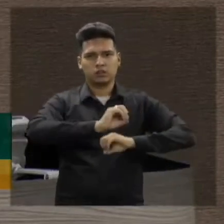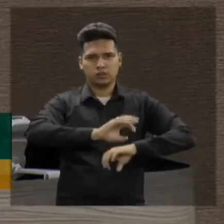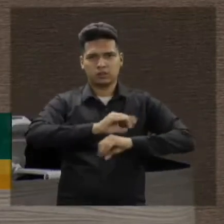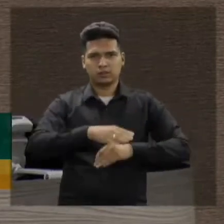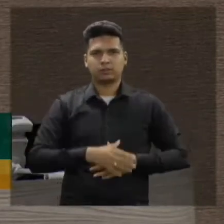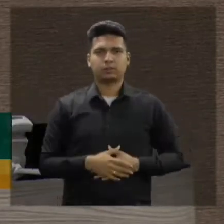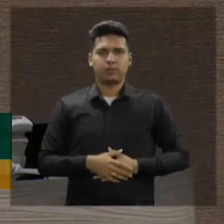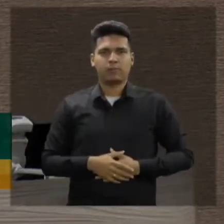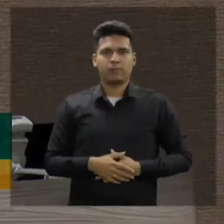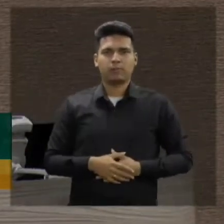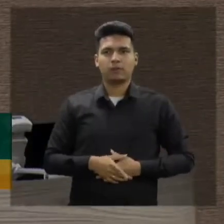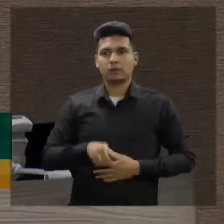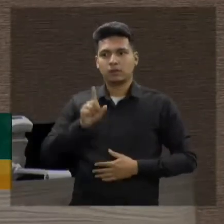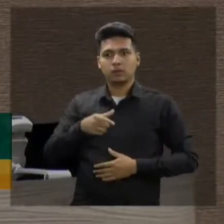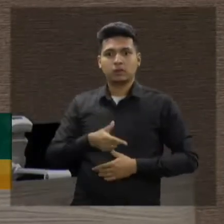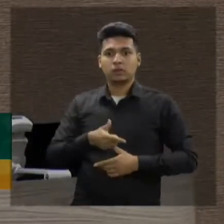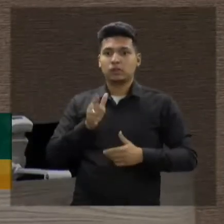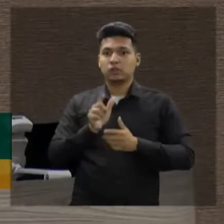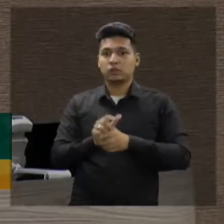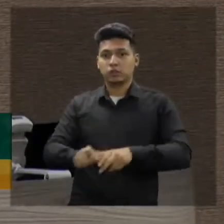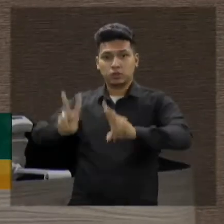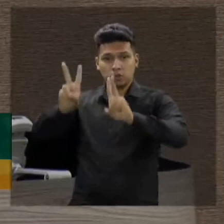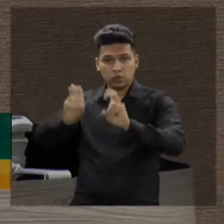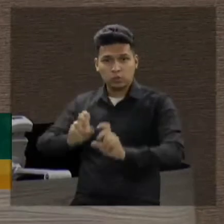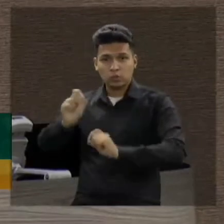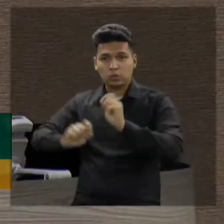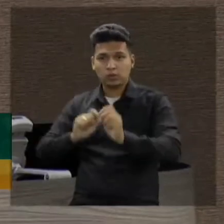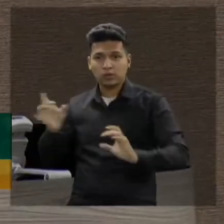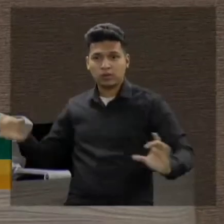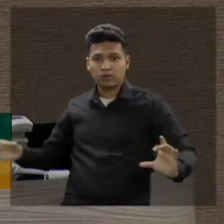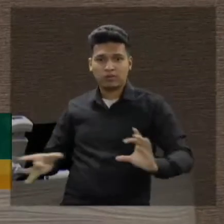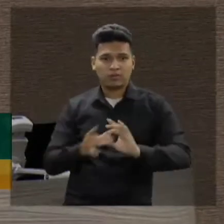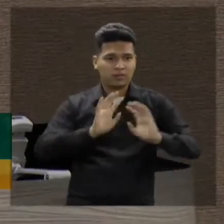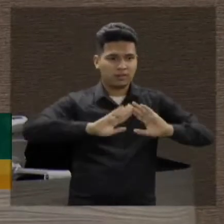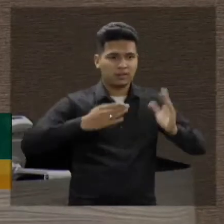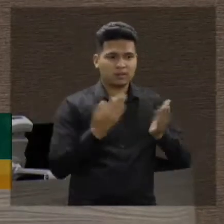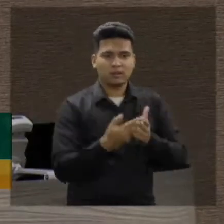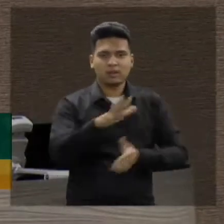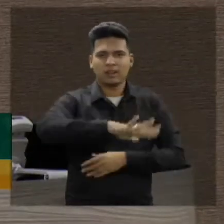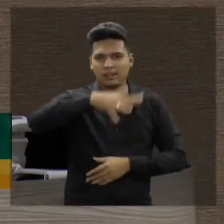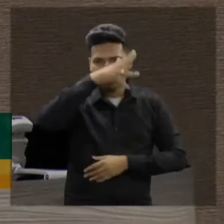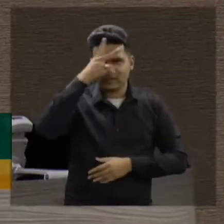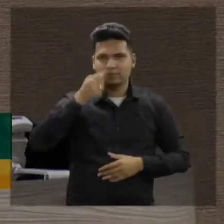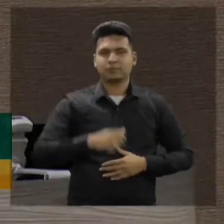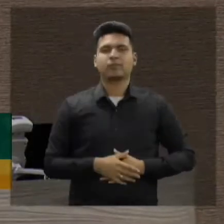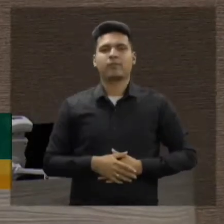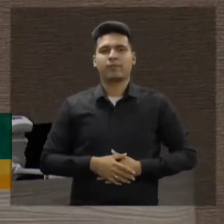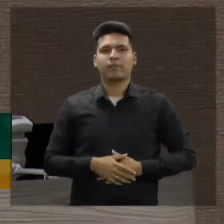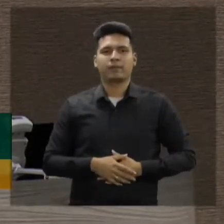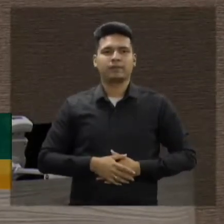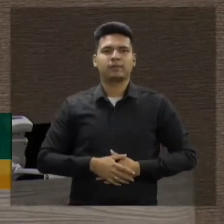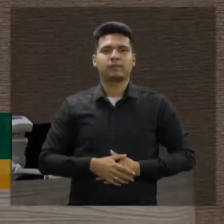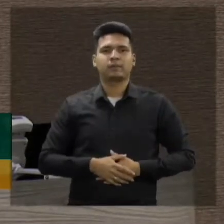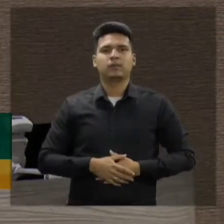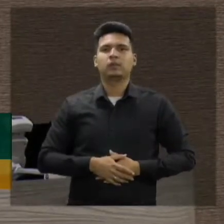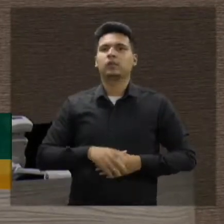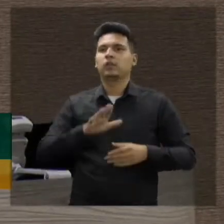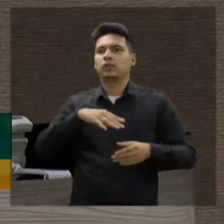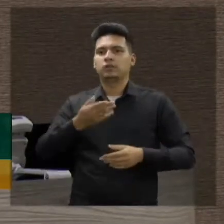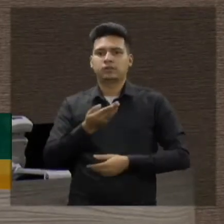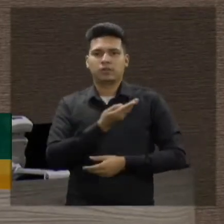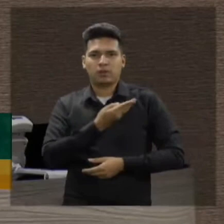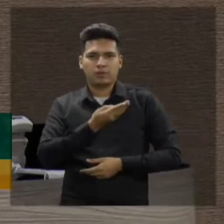Ensino esse tipo de conteúdo tá sendo veiculado nas aqui em Manaus Presidente nobres colegas